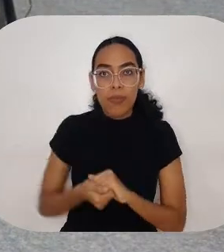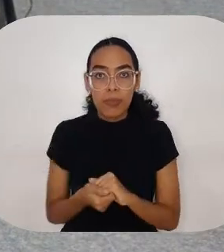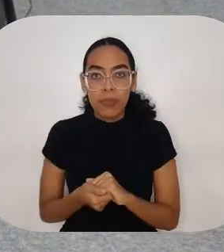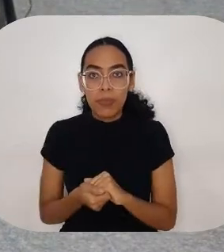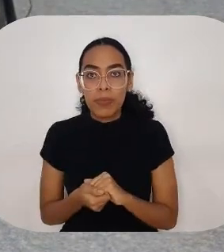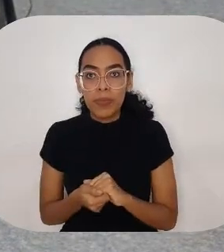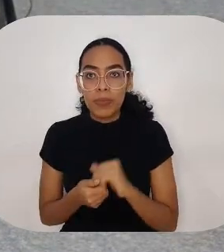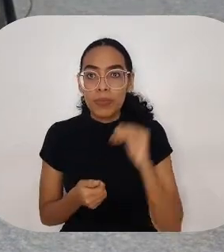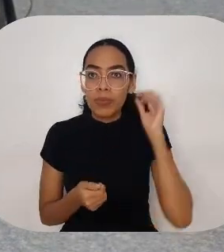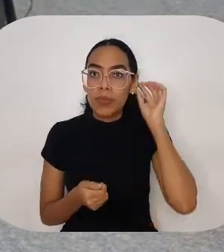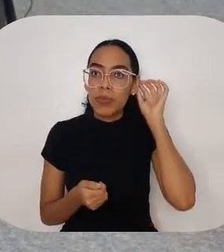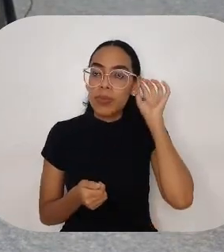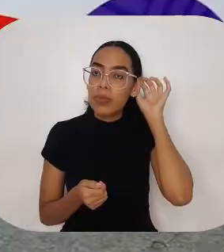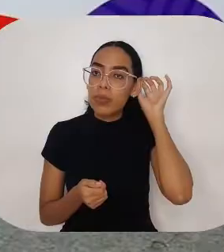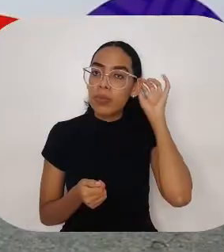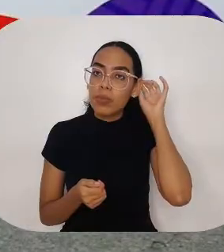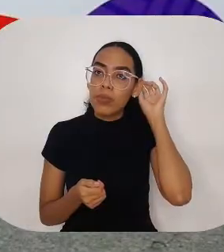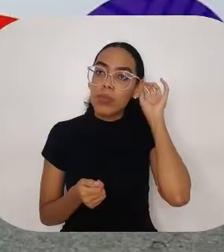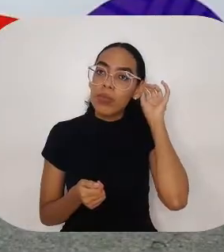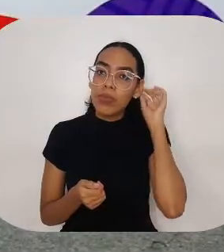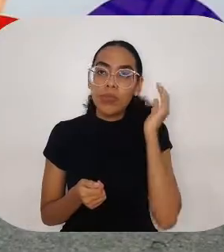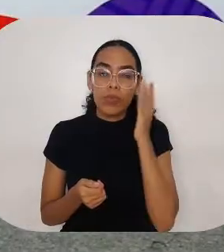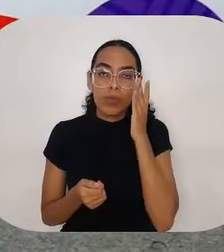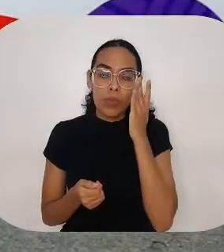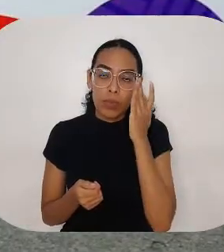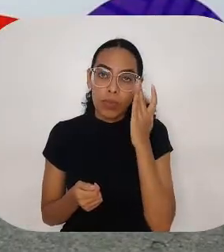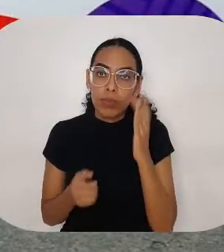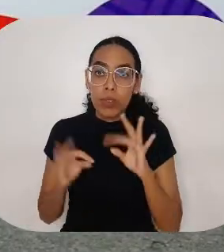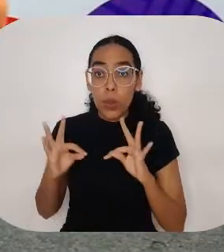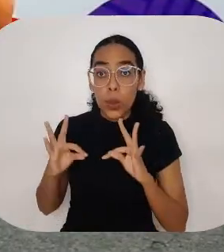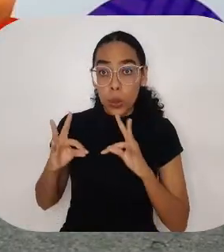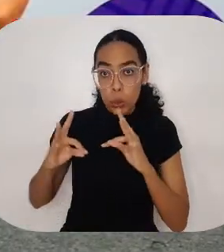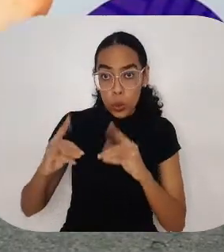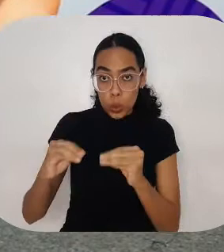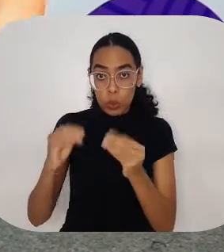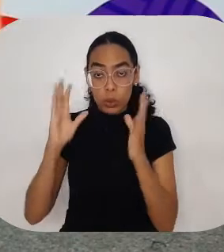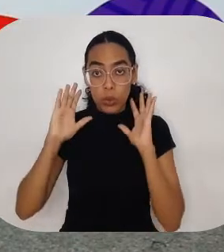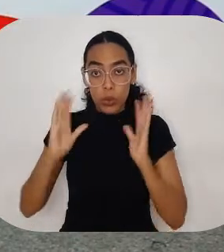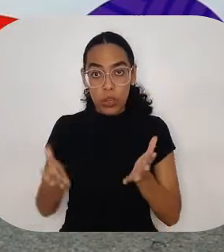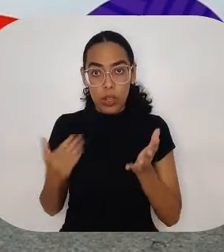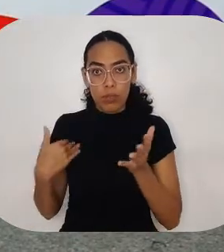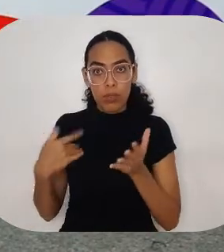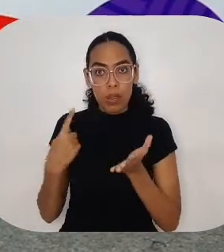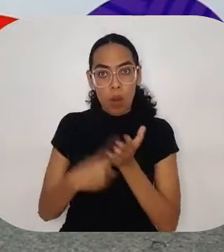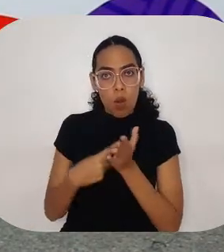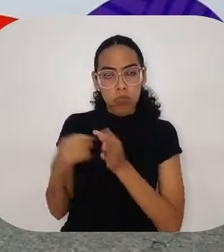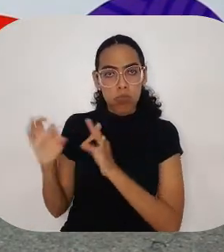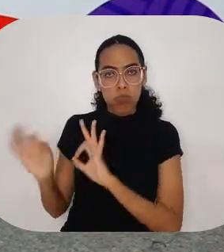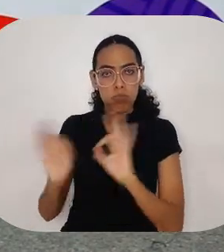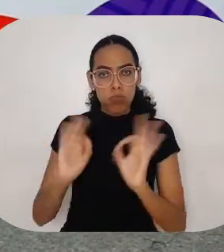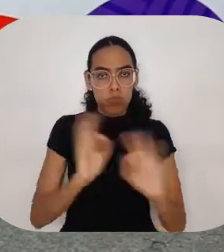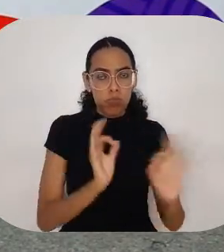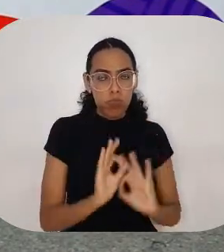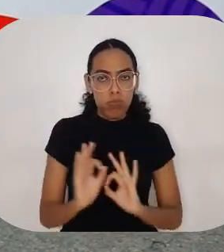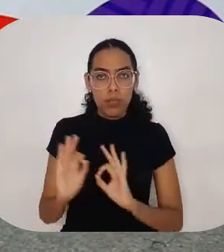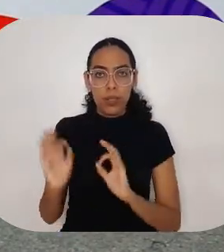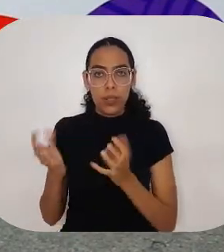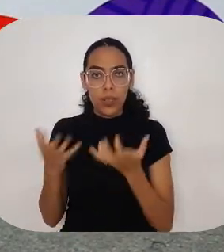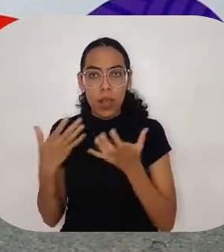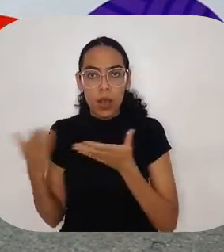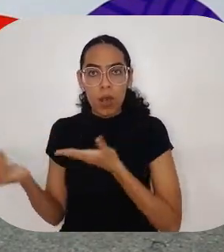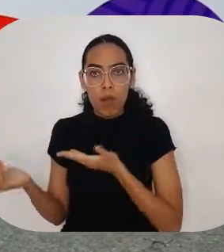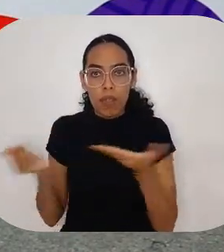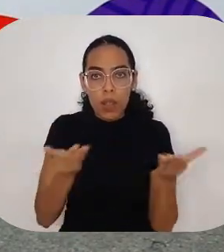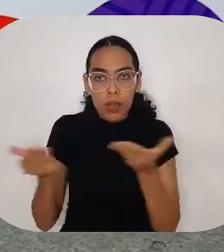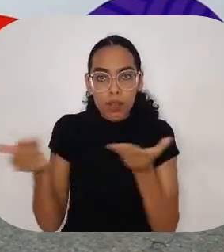aí, ó, todo mundo já antes já vai começando a juntar, se juntar nos seus pares, convidar o